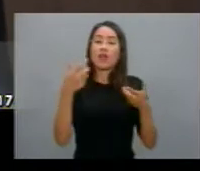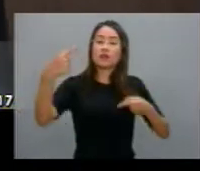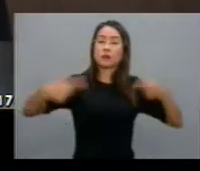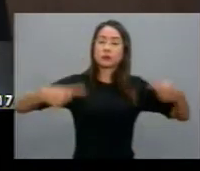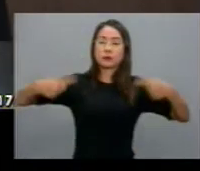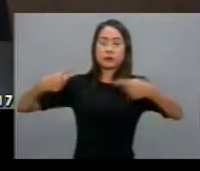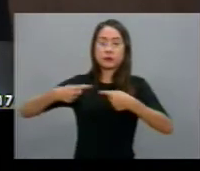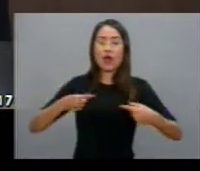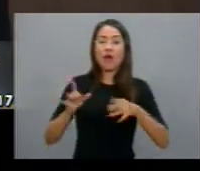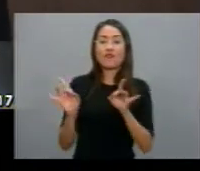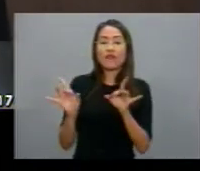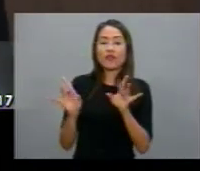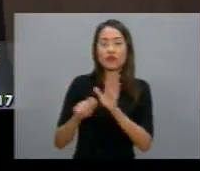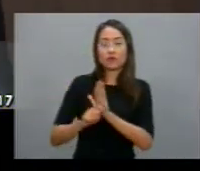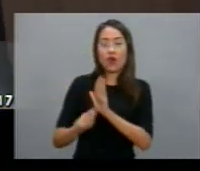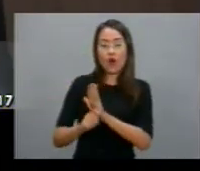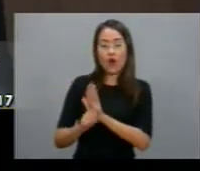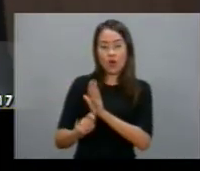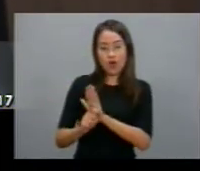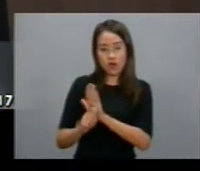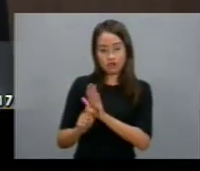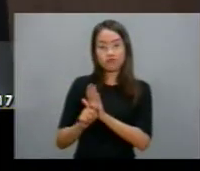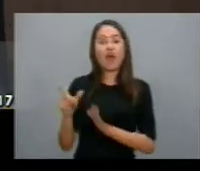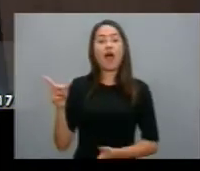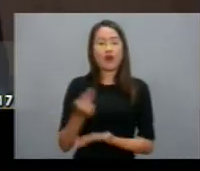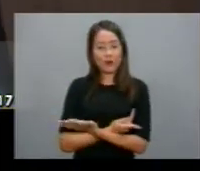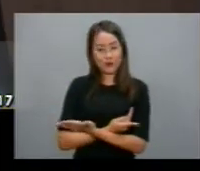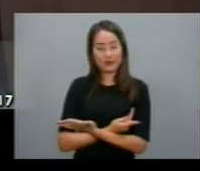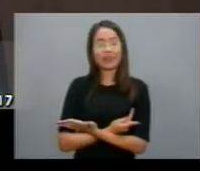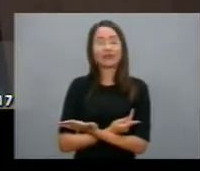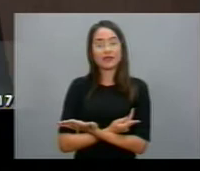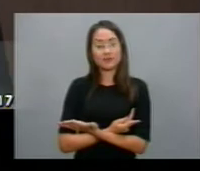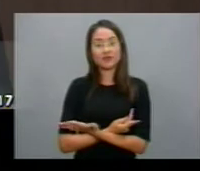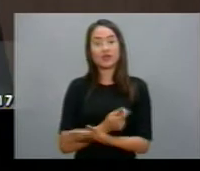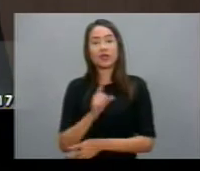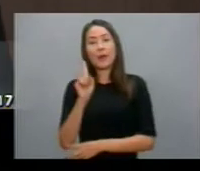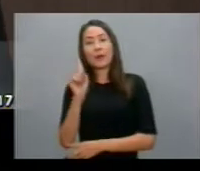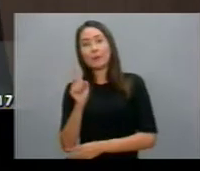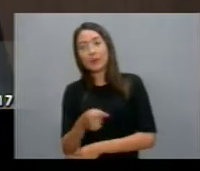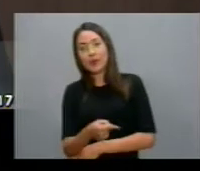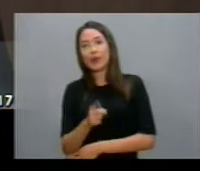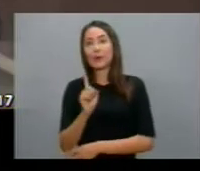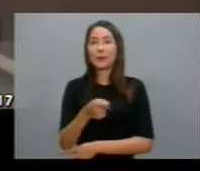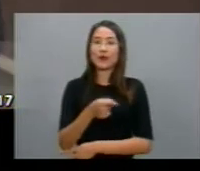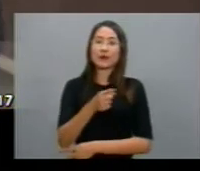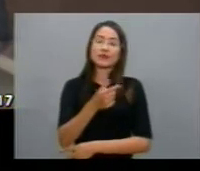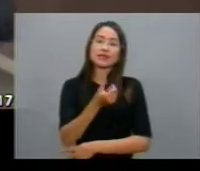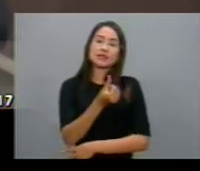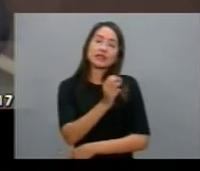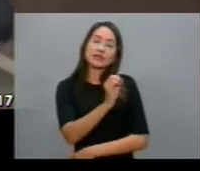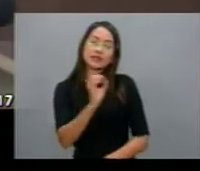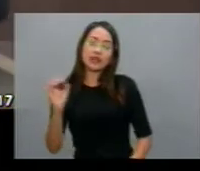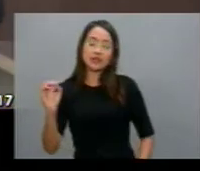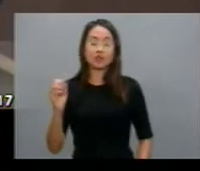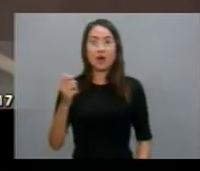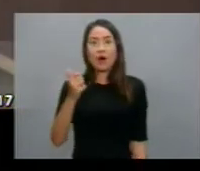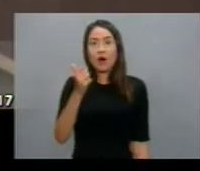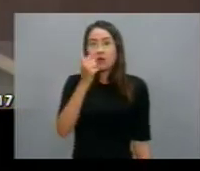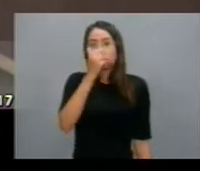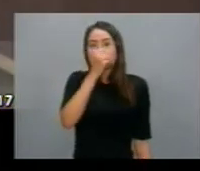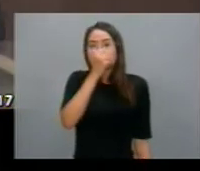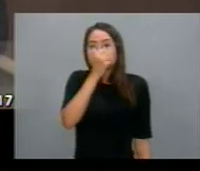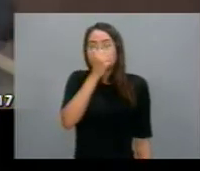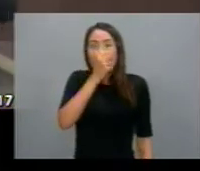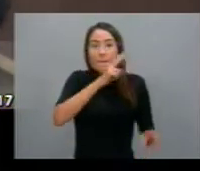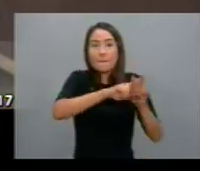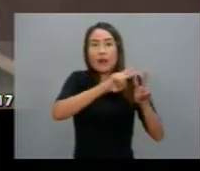nos territórios. Se as unidades não tivessem 1.000, 1.100, 1.200, 1.600 presos, dos quais metade